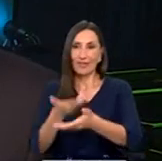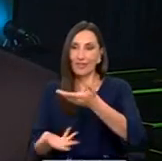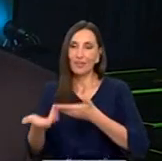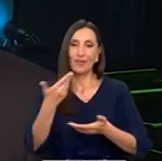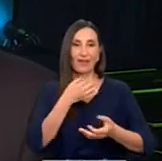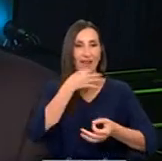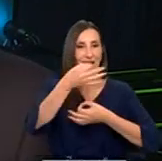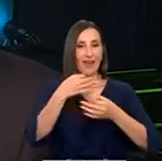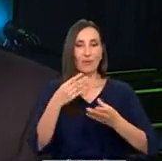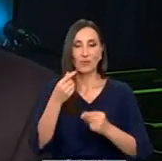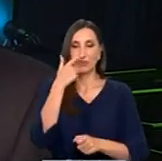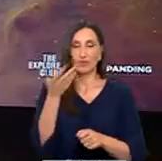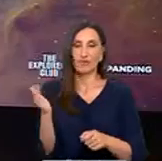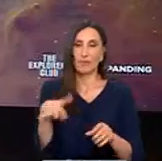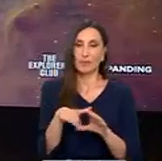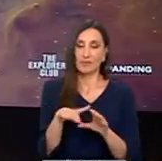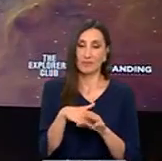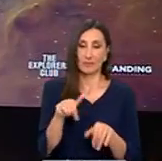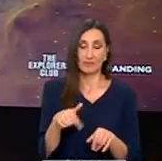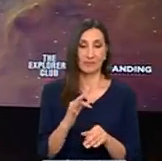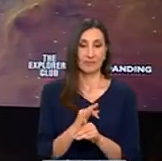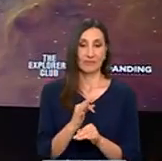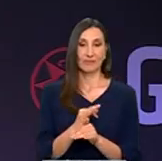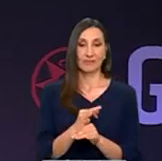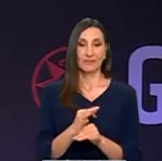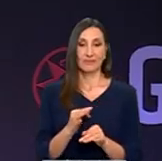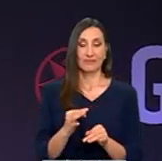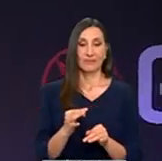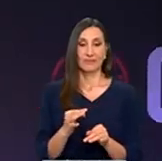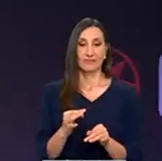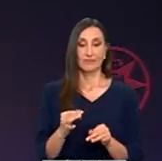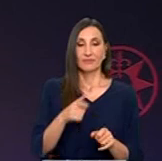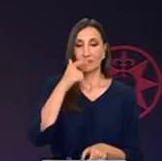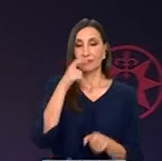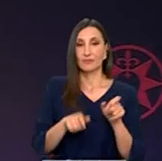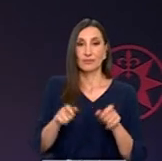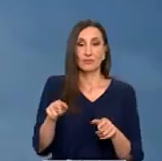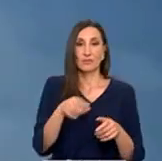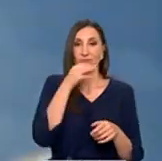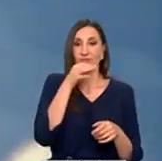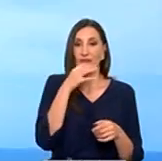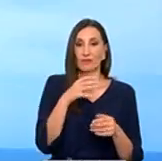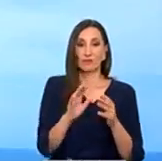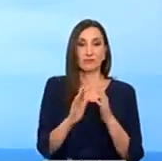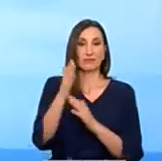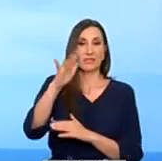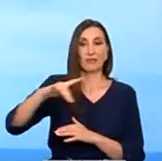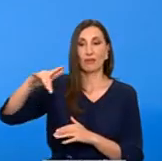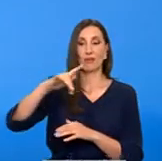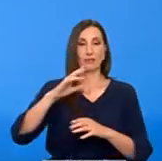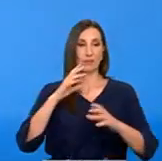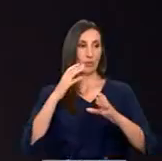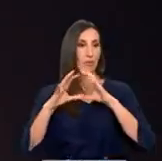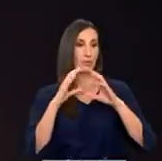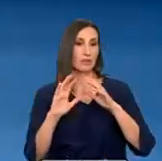que vêm aqui pessoas e participam pessoas neste evento, neste GLEX, que estão a falar em satélites, estão a falar em